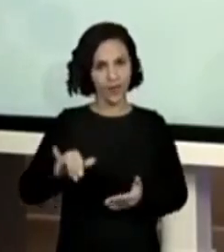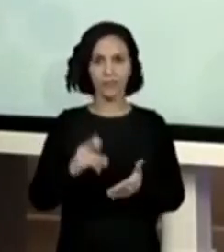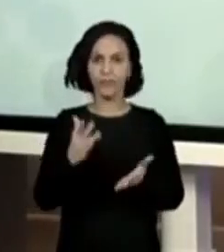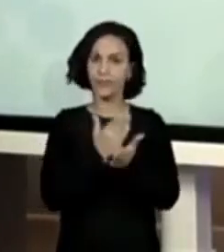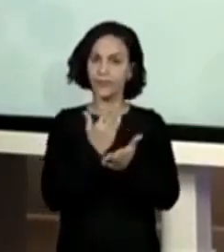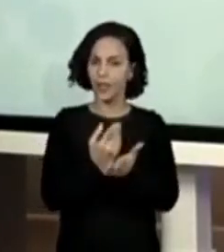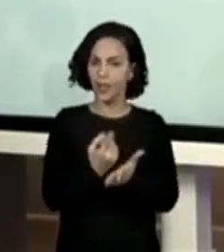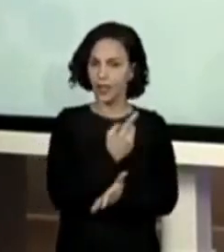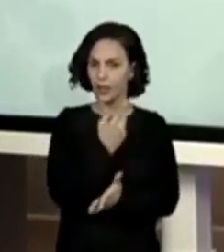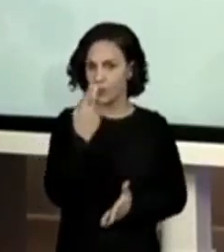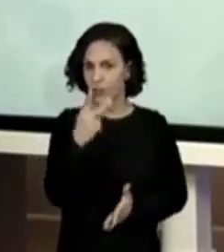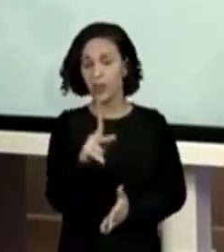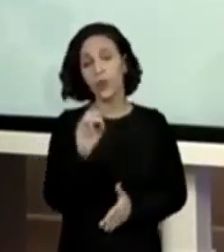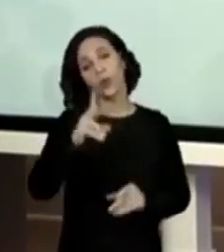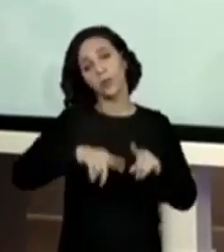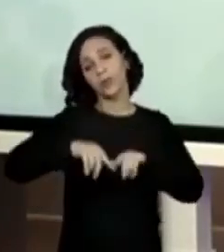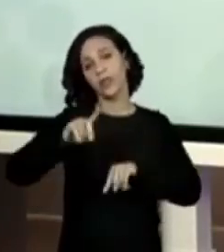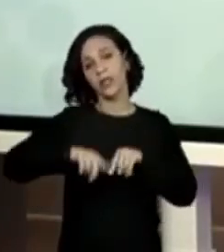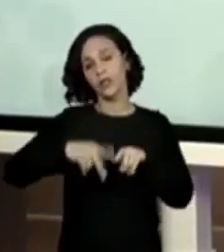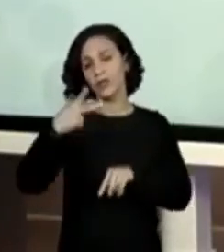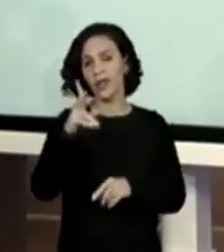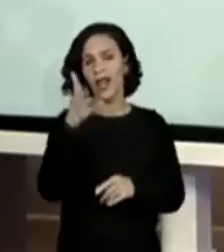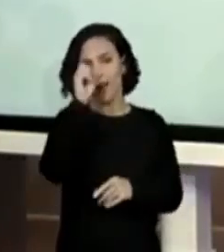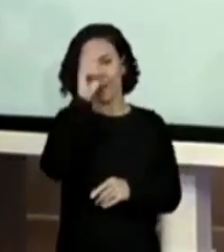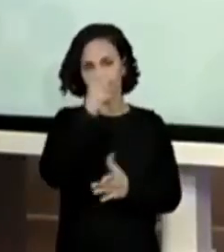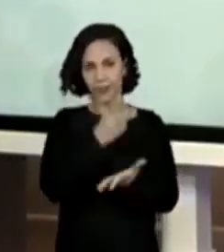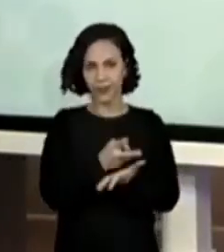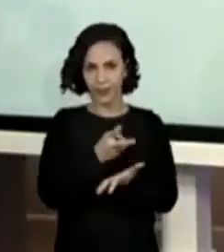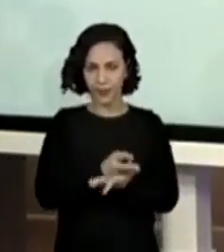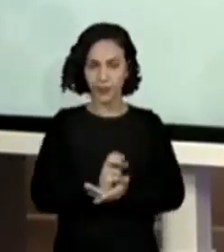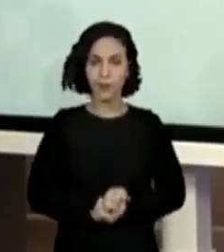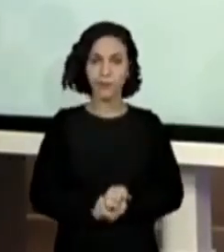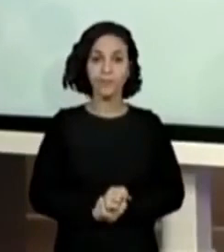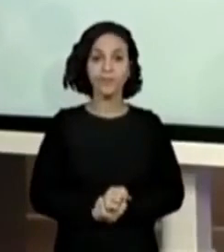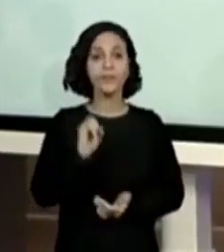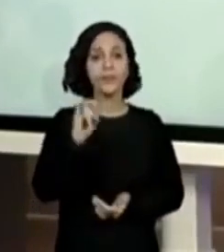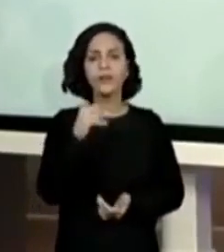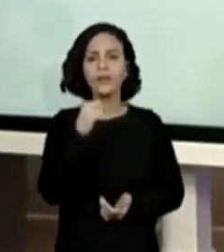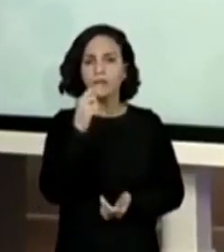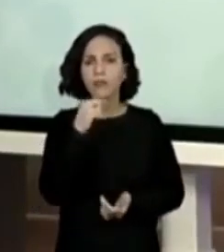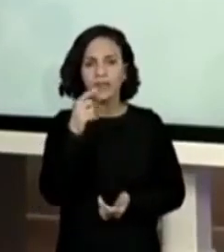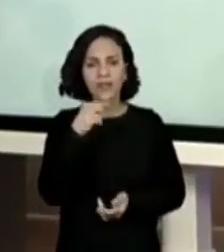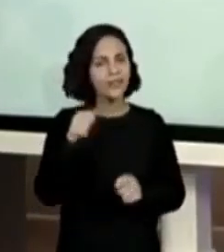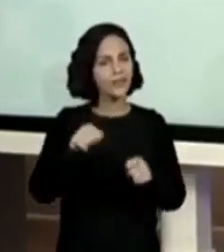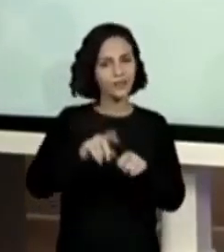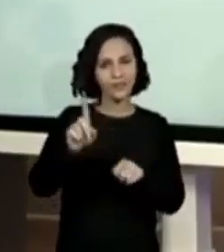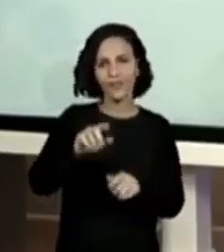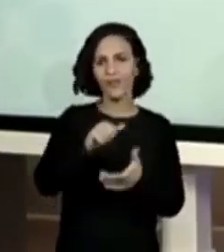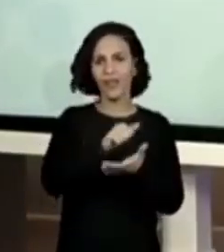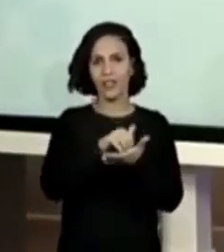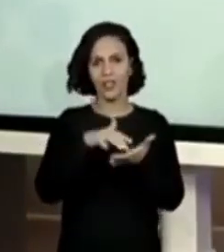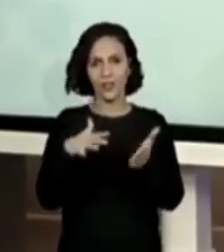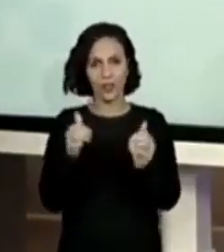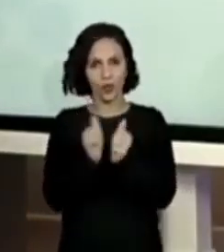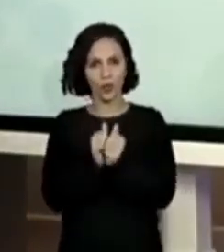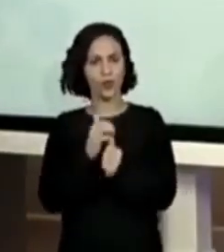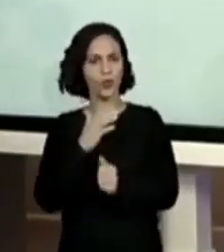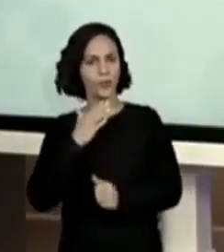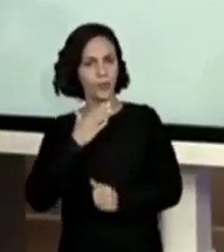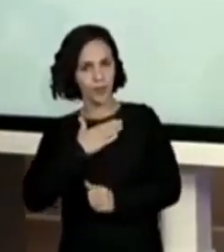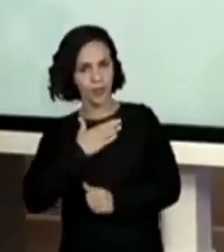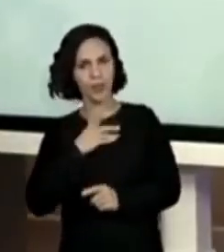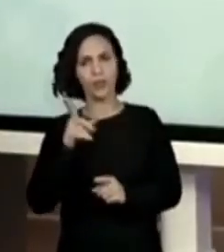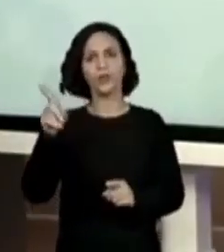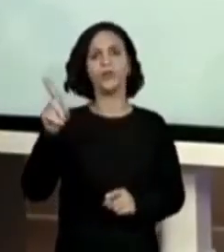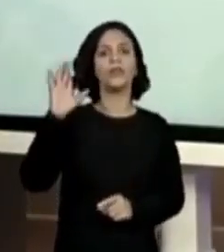caderno ou lá no material do Aprender Sempre. Se vocês não conseguirem realizar as atividades junto comigo e com a professora